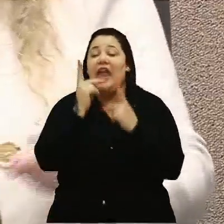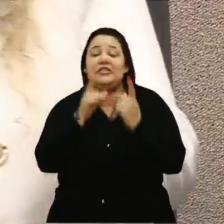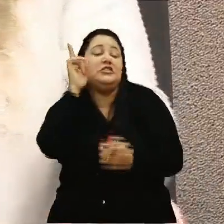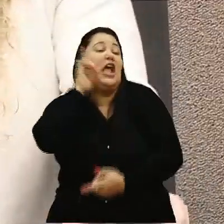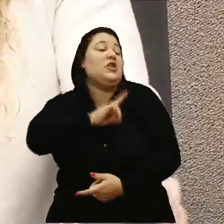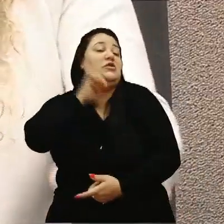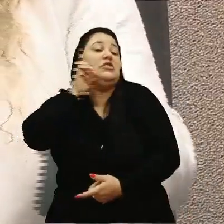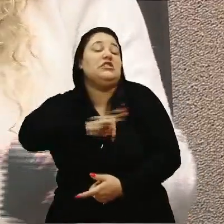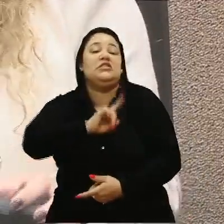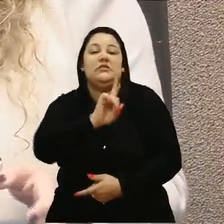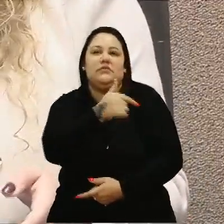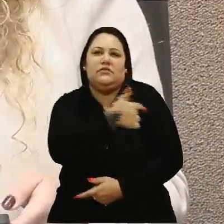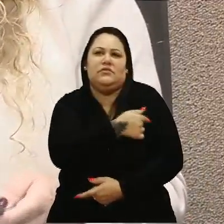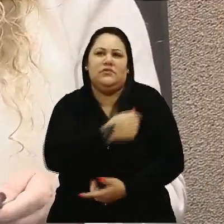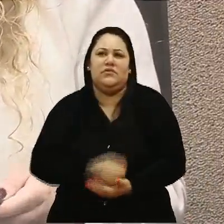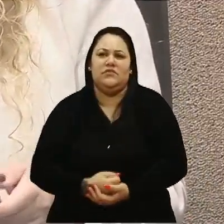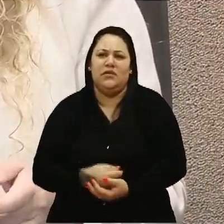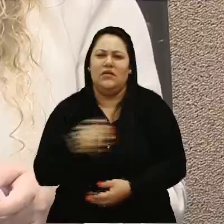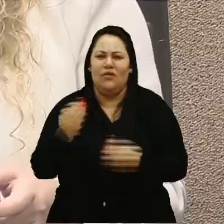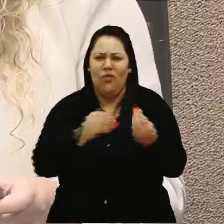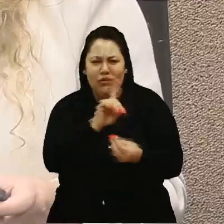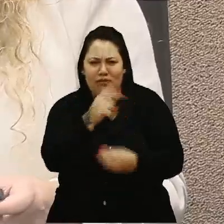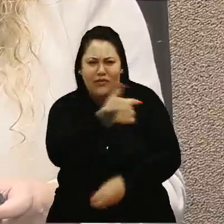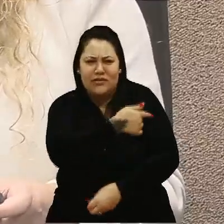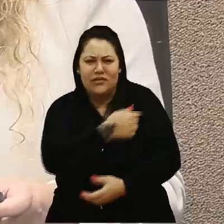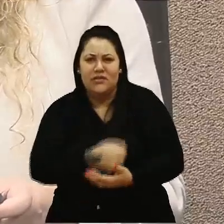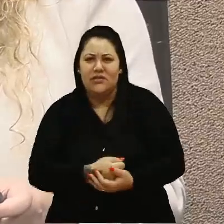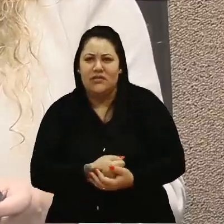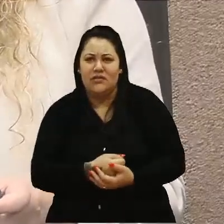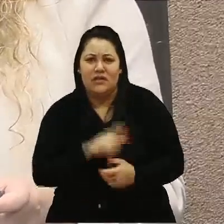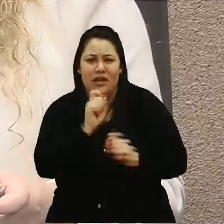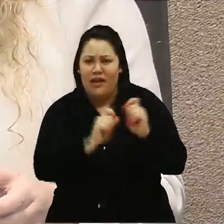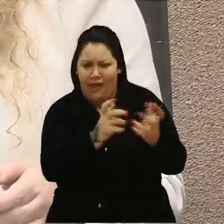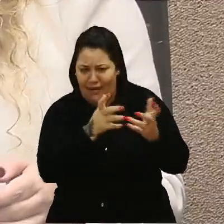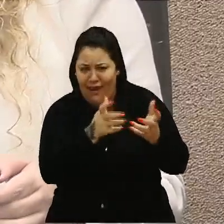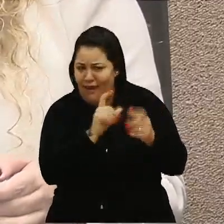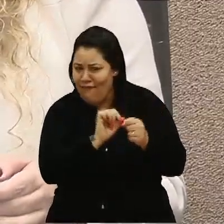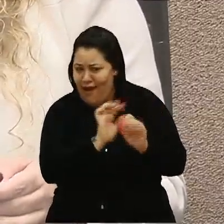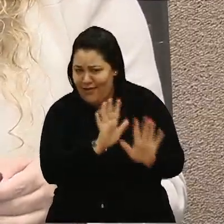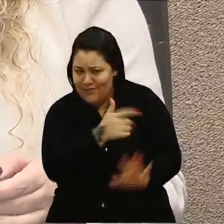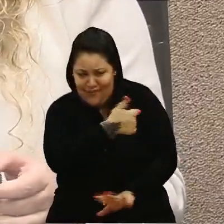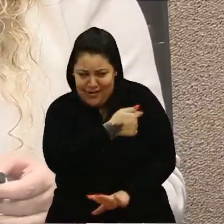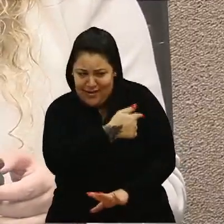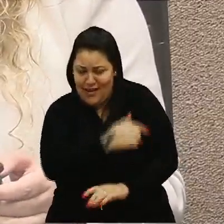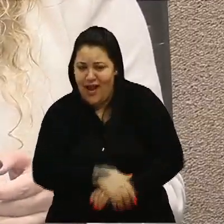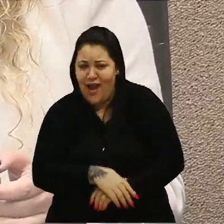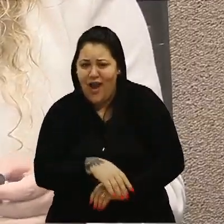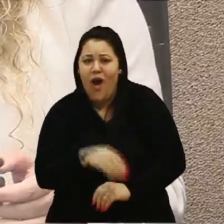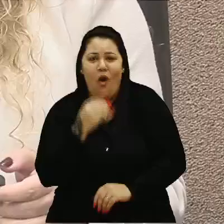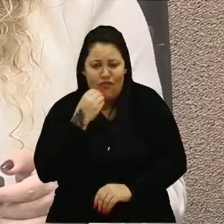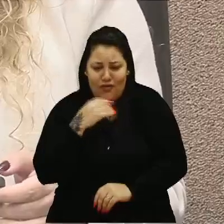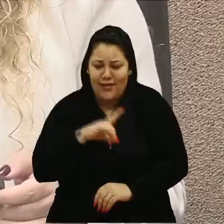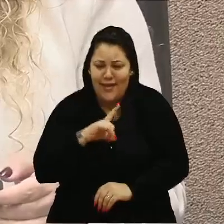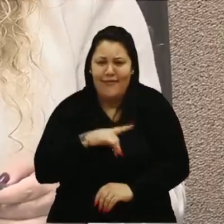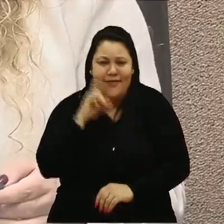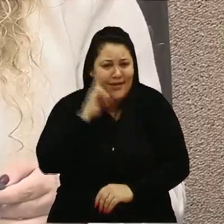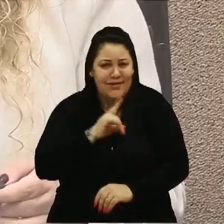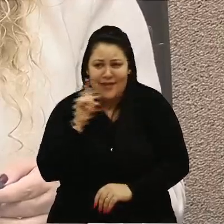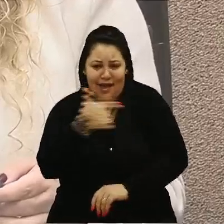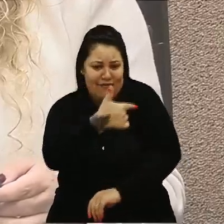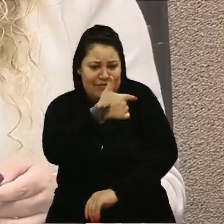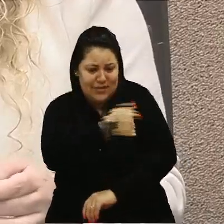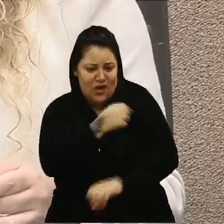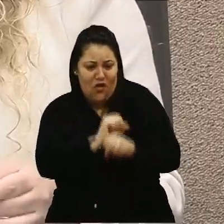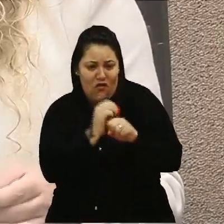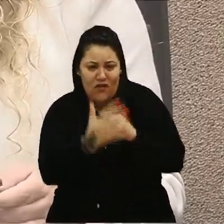Unidos não vacinaram. Como não vacinaram? Quem quer se vacina. É claro que houve vacinação de crianças nos Estados Unidos, a vacinação